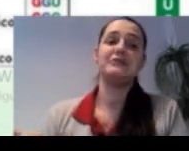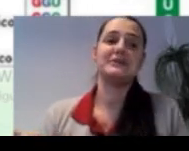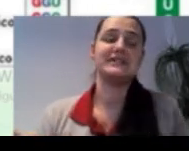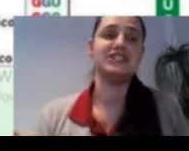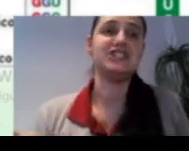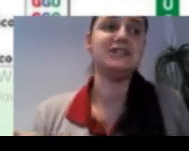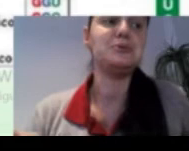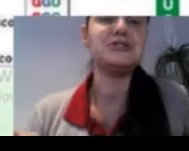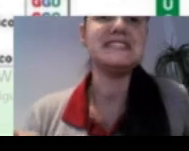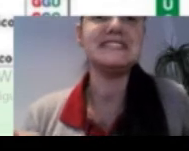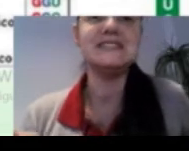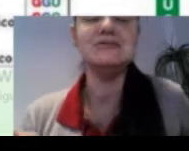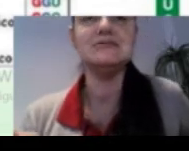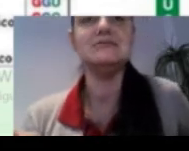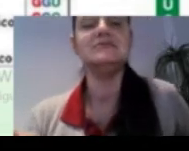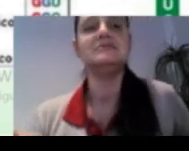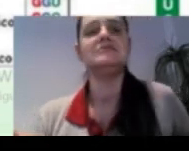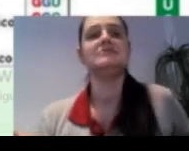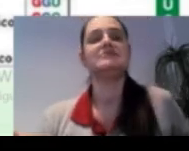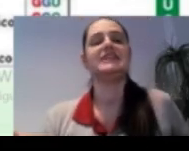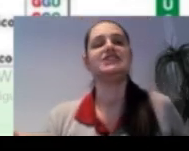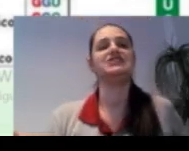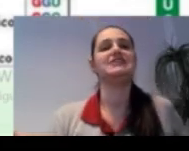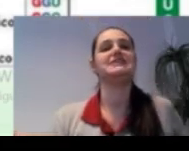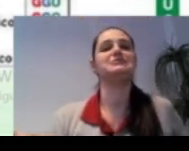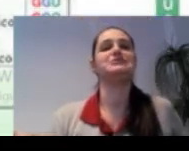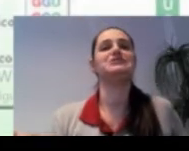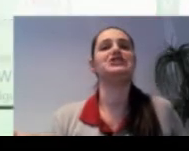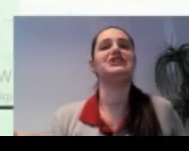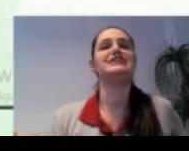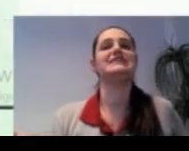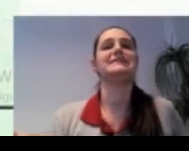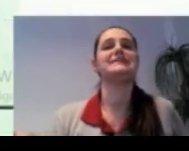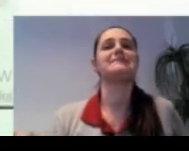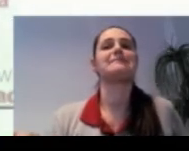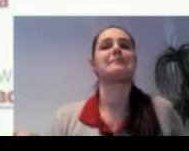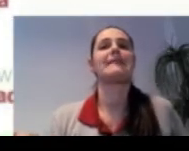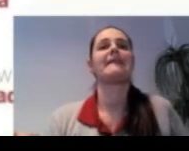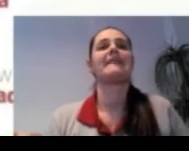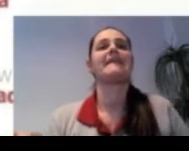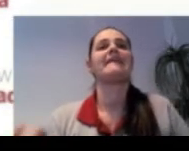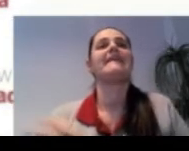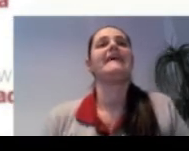Outra forma de proteção que a gente tem na biologia